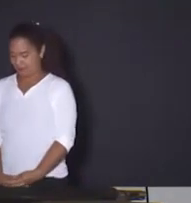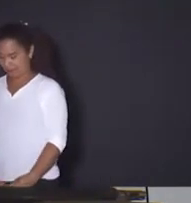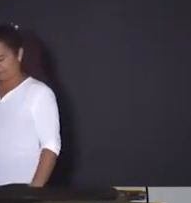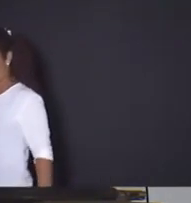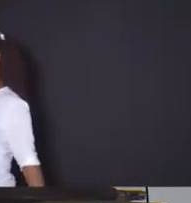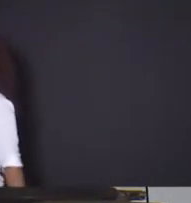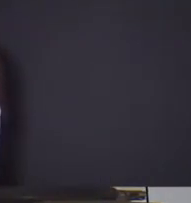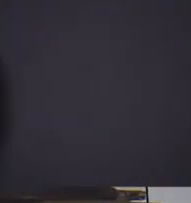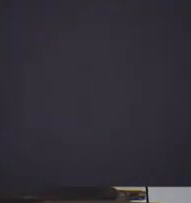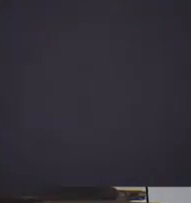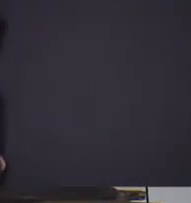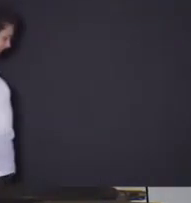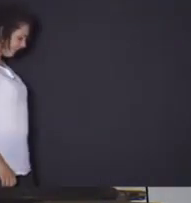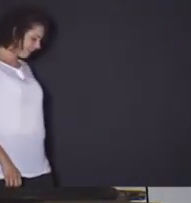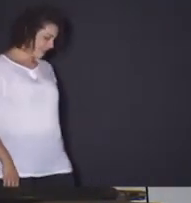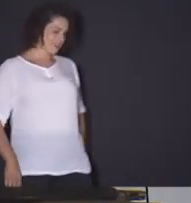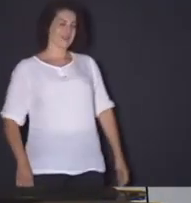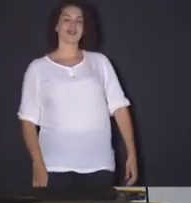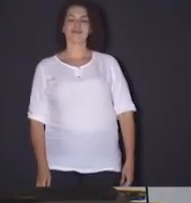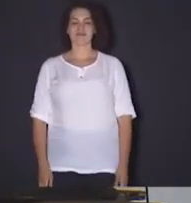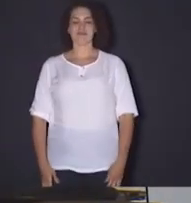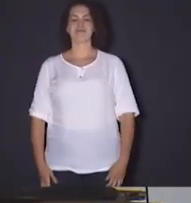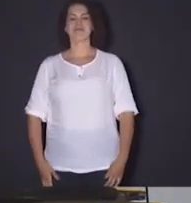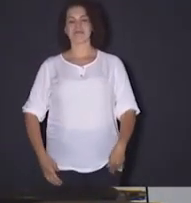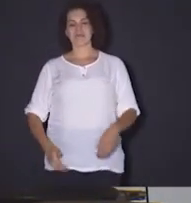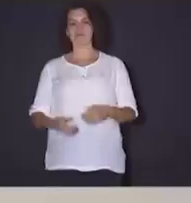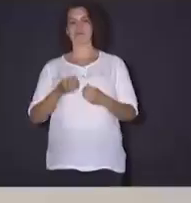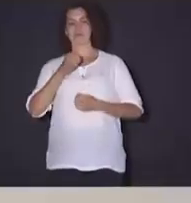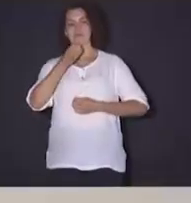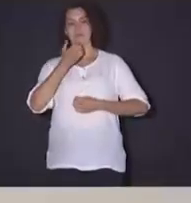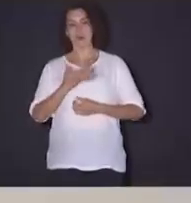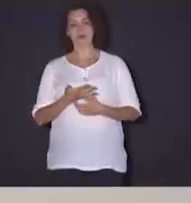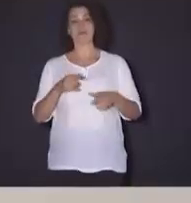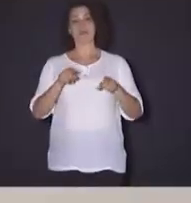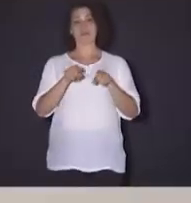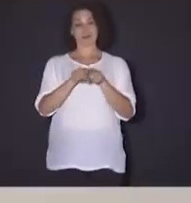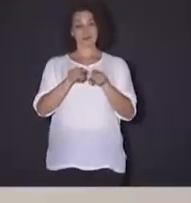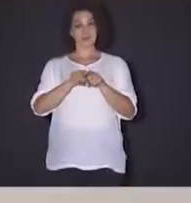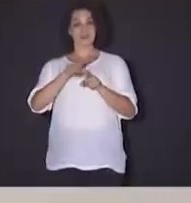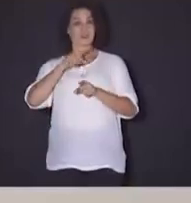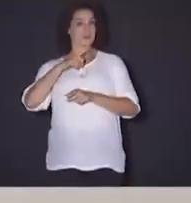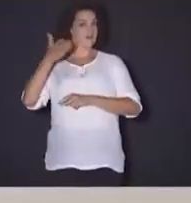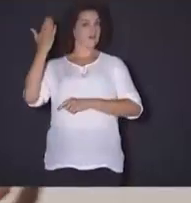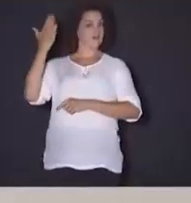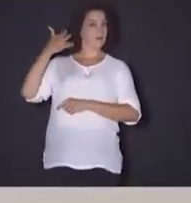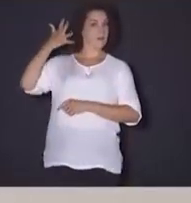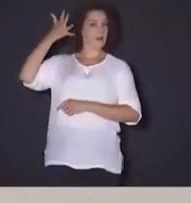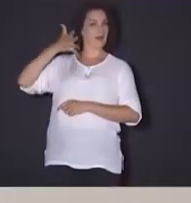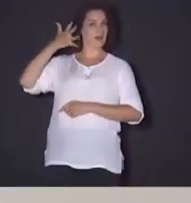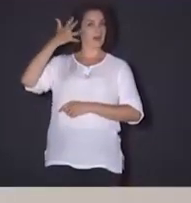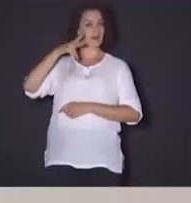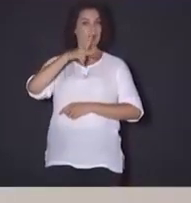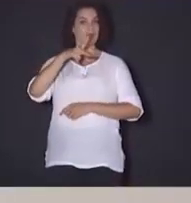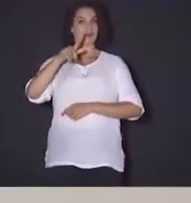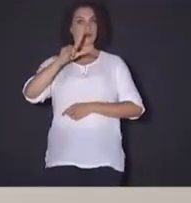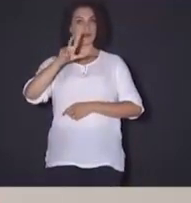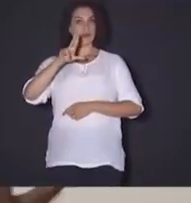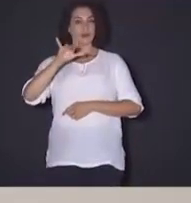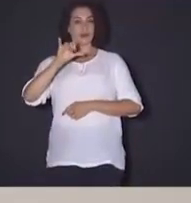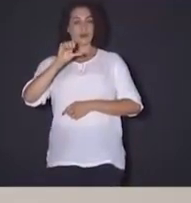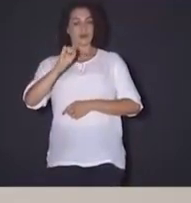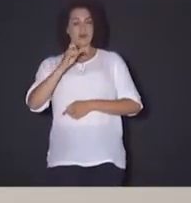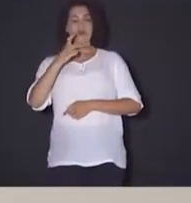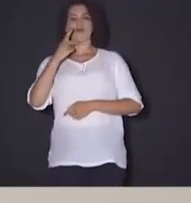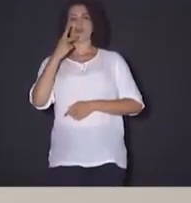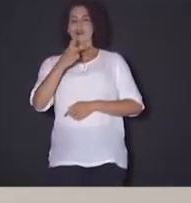Maravilha, Dulce. Tivemos aqui também uma palestra com o professor Luiz Dourado e falando sobre, né, a importância da arte na